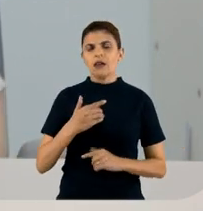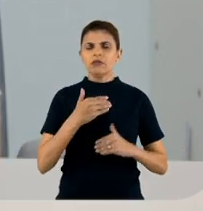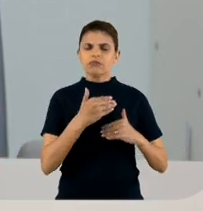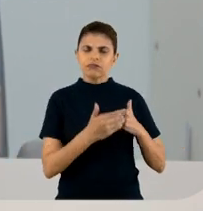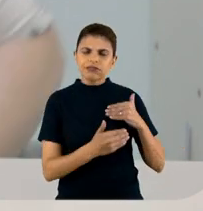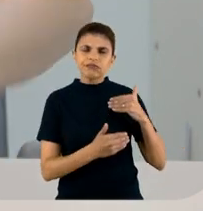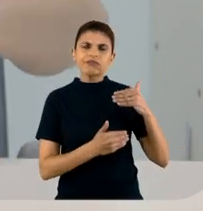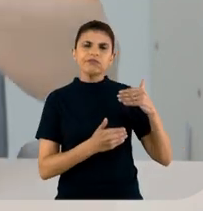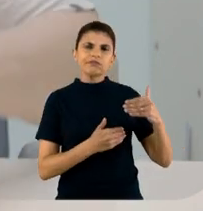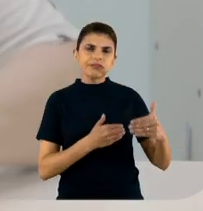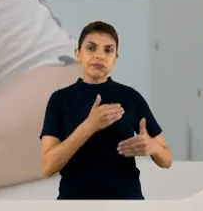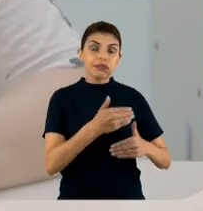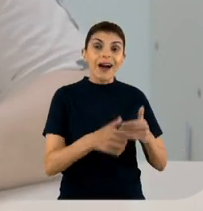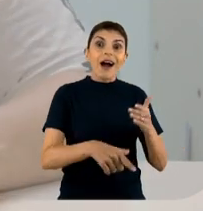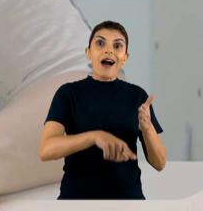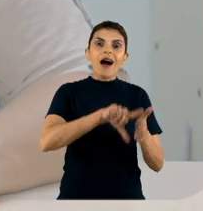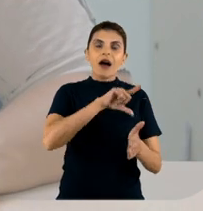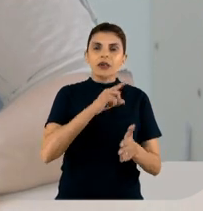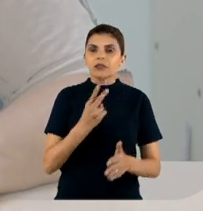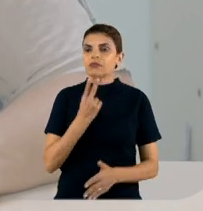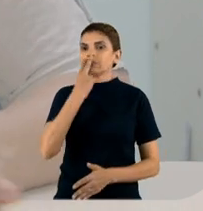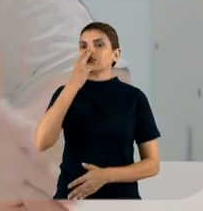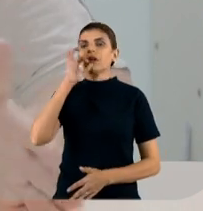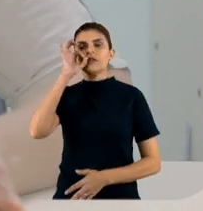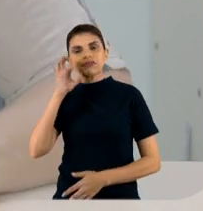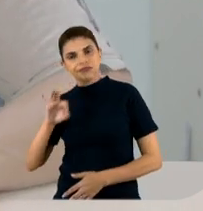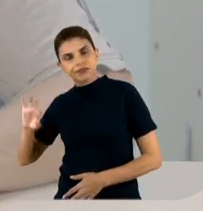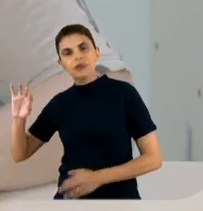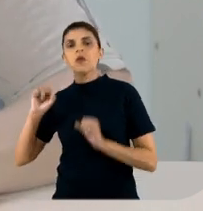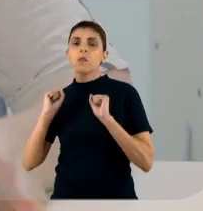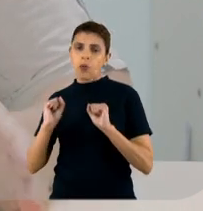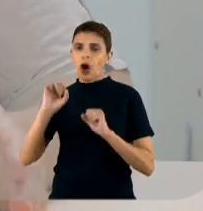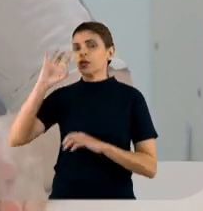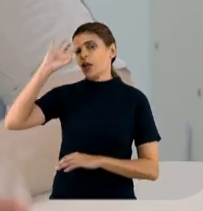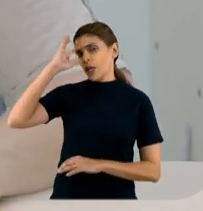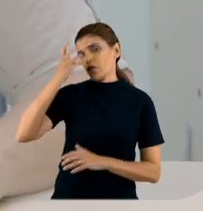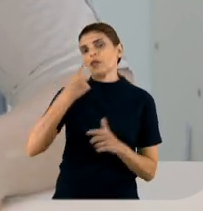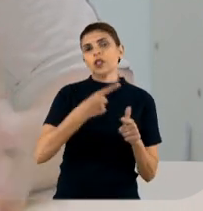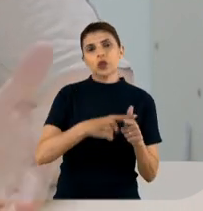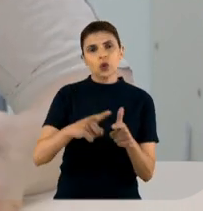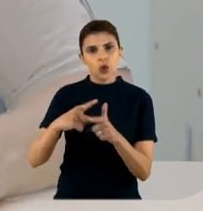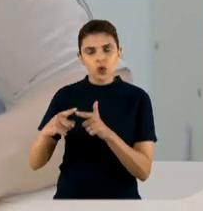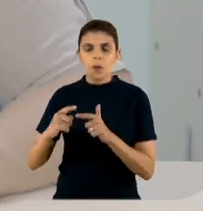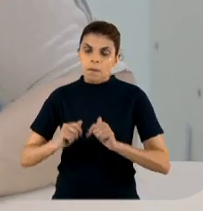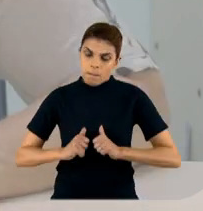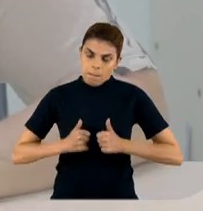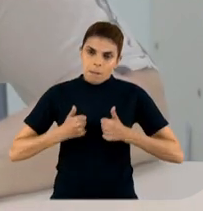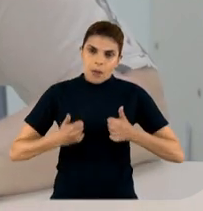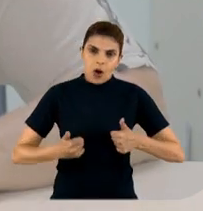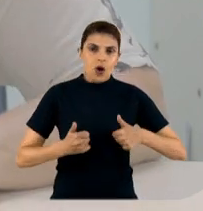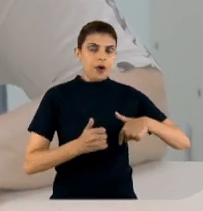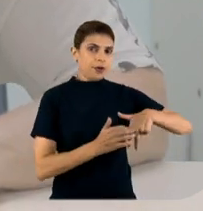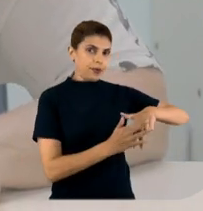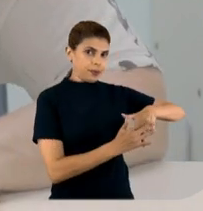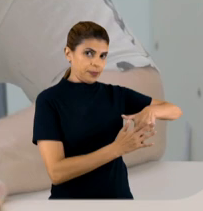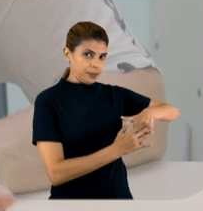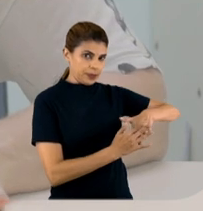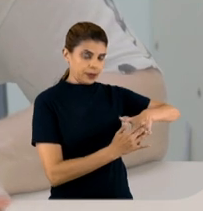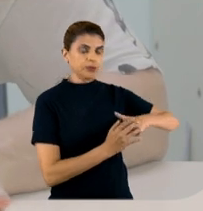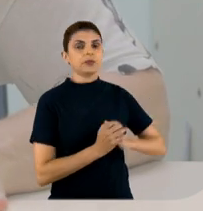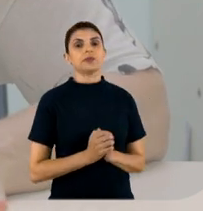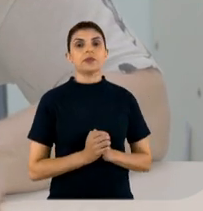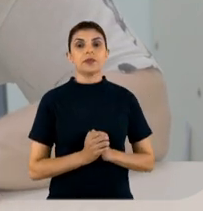de forma progressiva antes de intubar o paciente que podem resolver os casos promover uma melhora do paciente